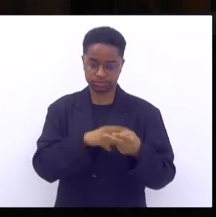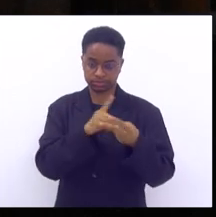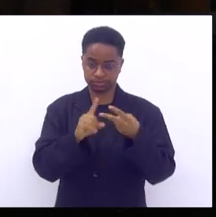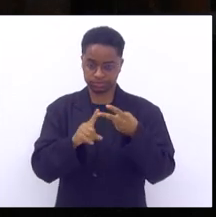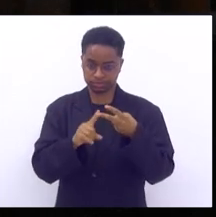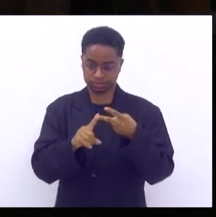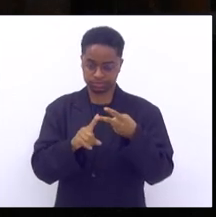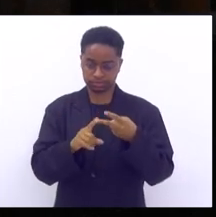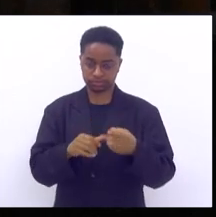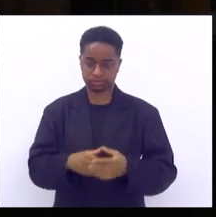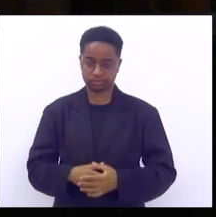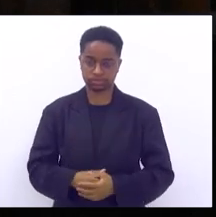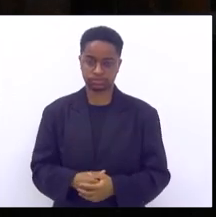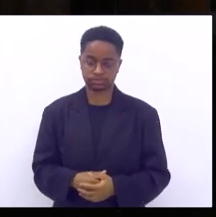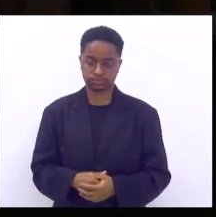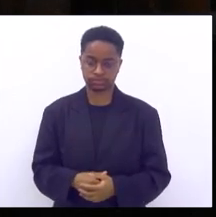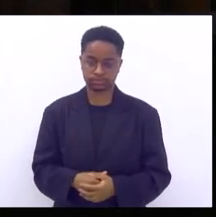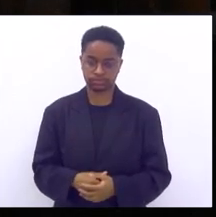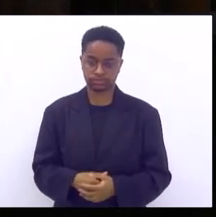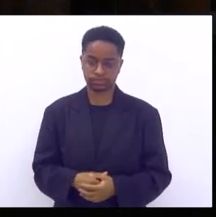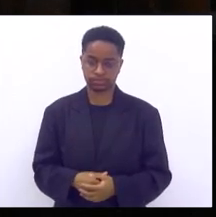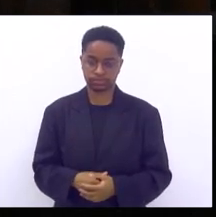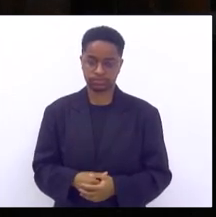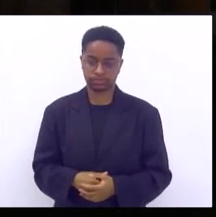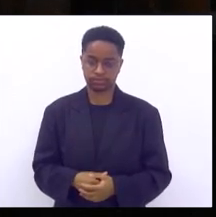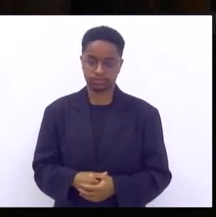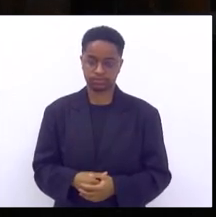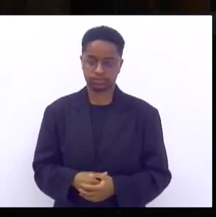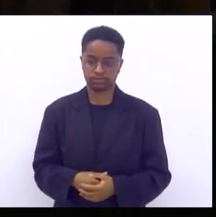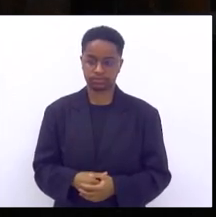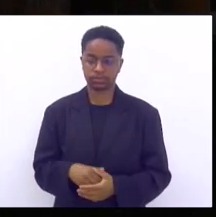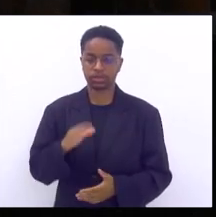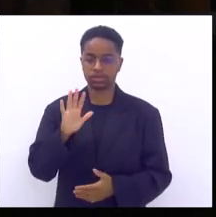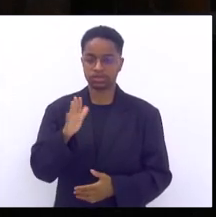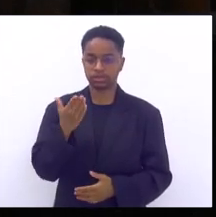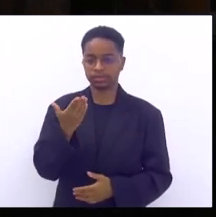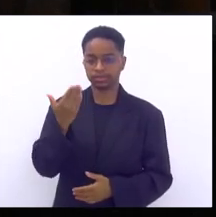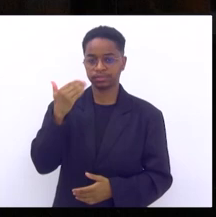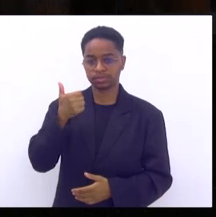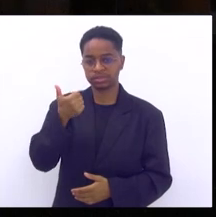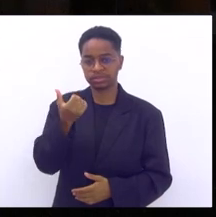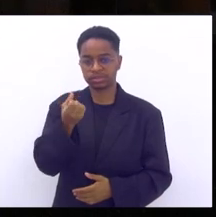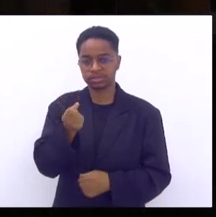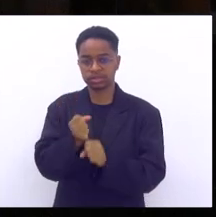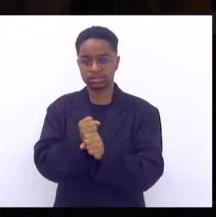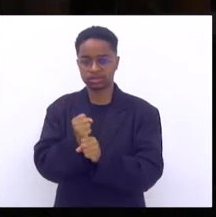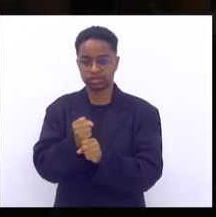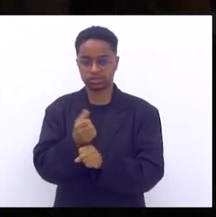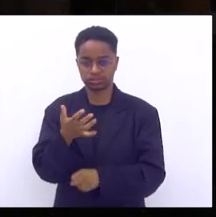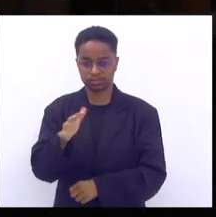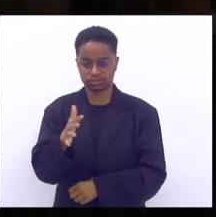senhor presidente, que há 16 anos aproximadamente,